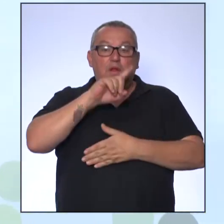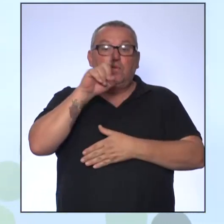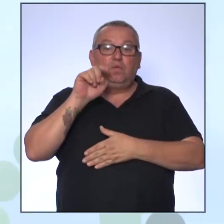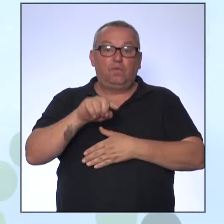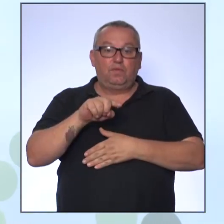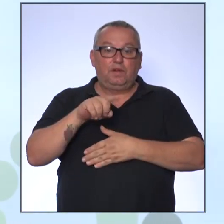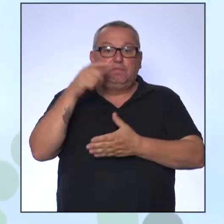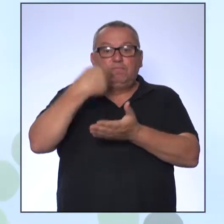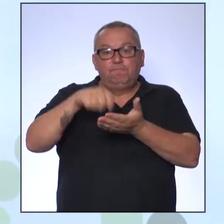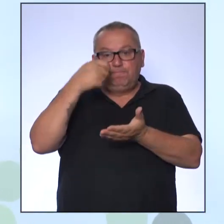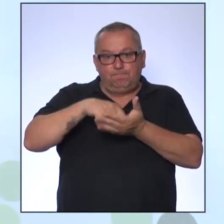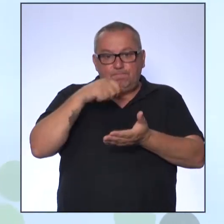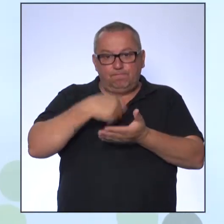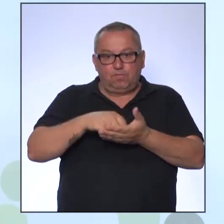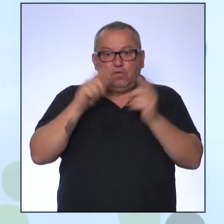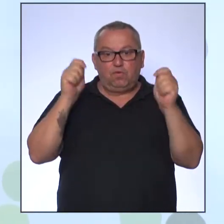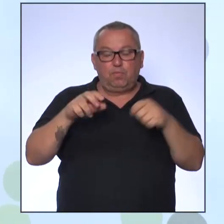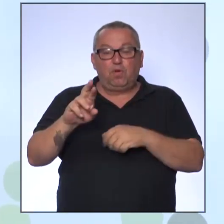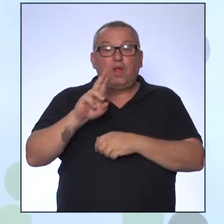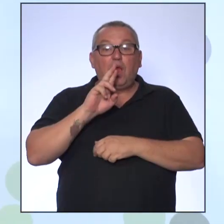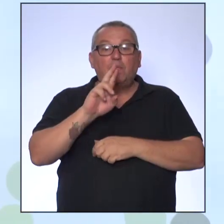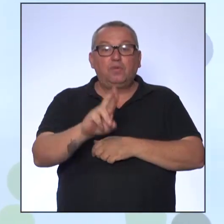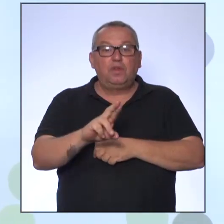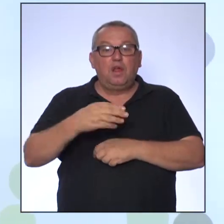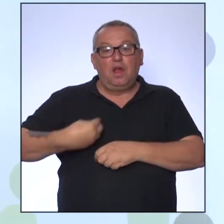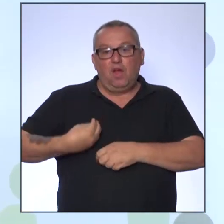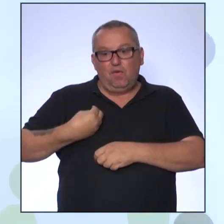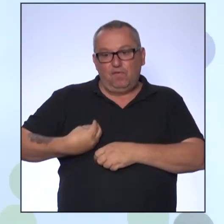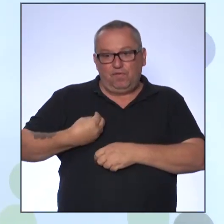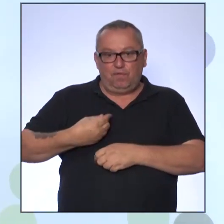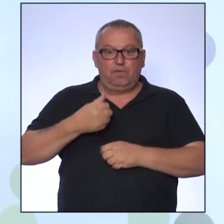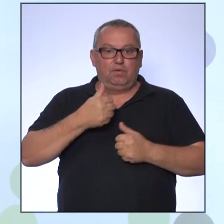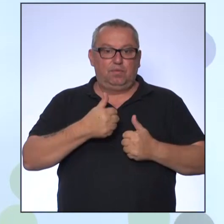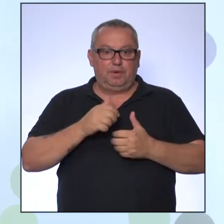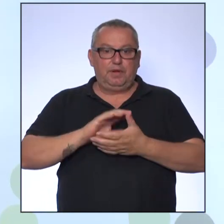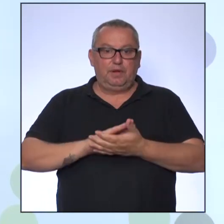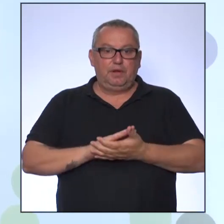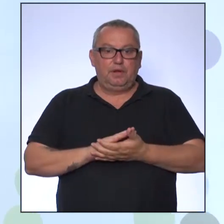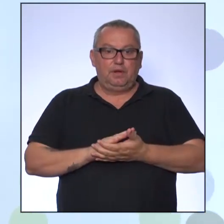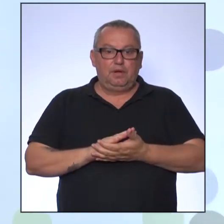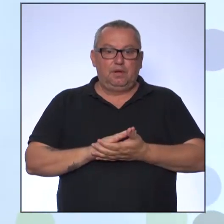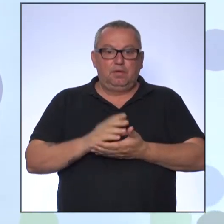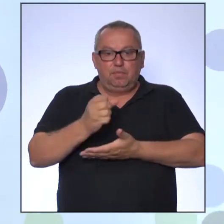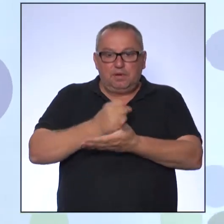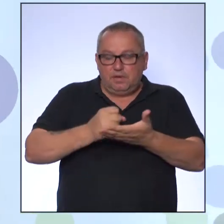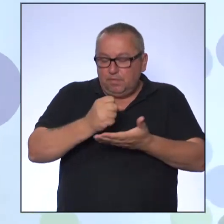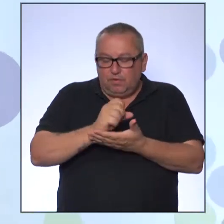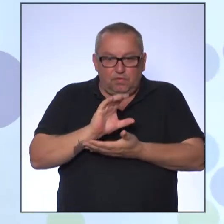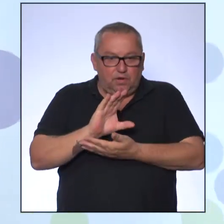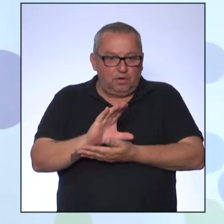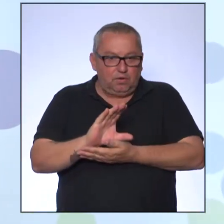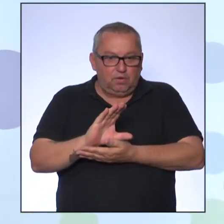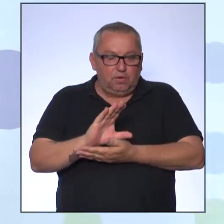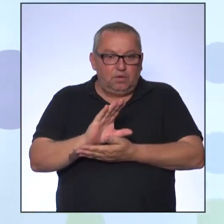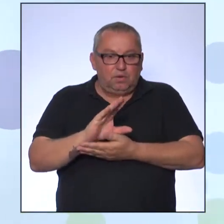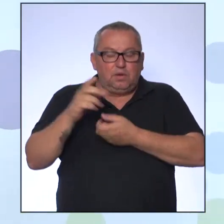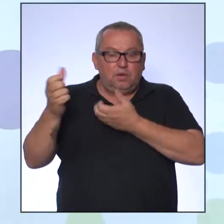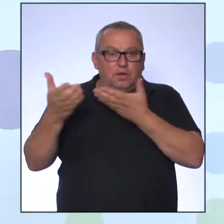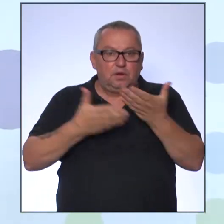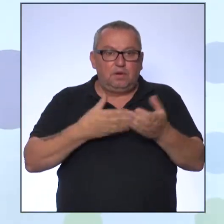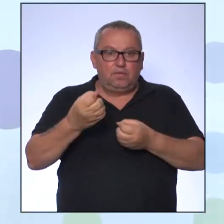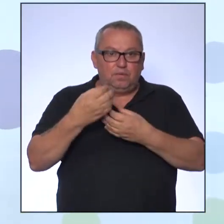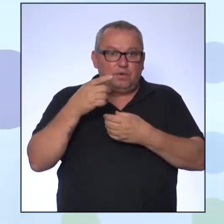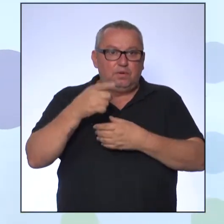dúvidas? Escreva. A gente pode responder elas ao vivo nas próximas aulas. Basicamente, era isso que eu queria trazer de informações